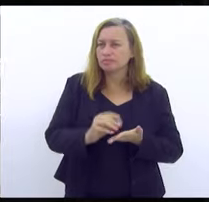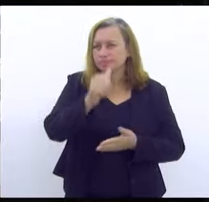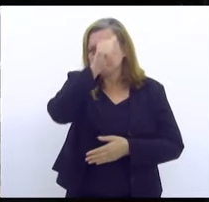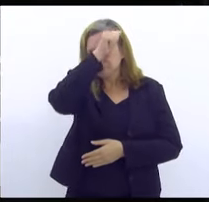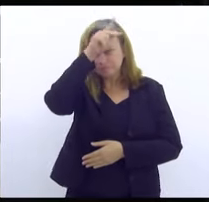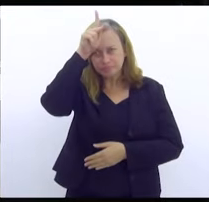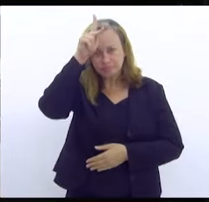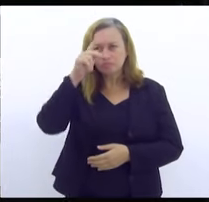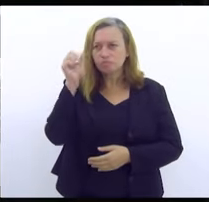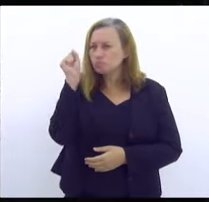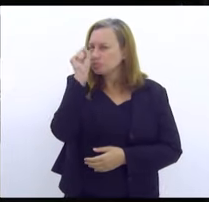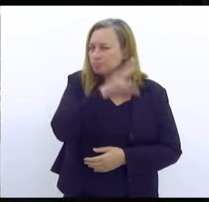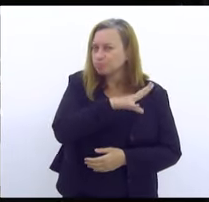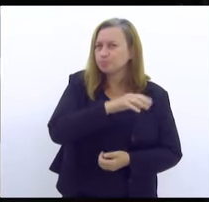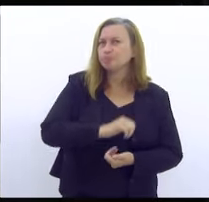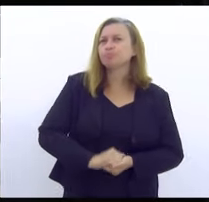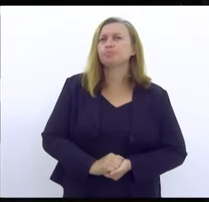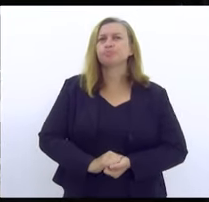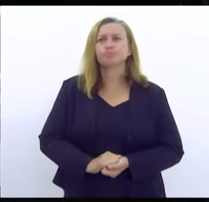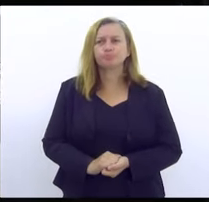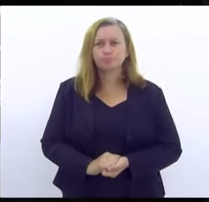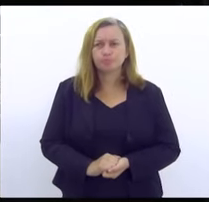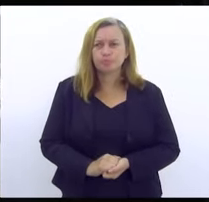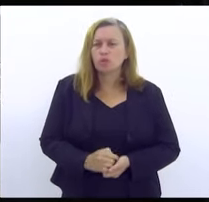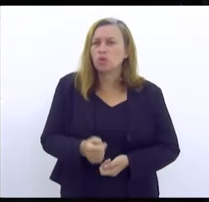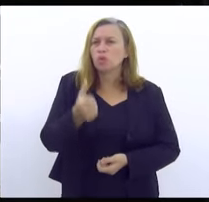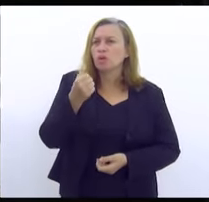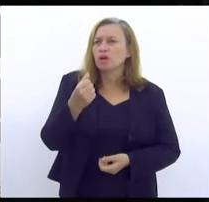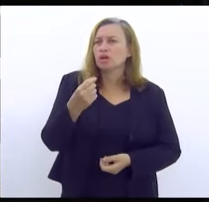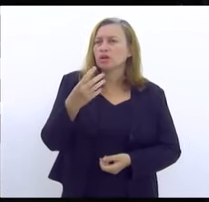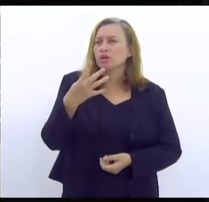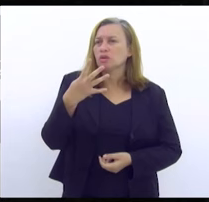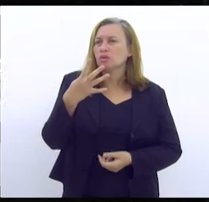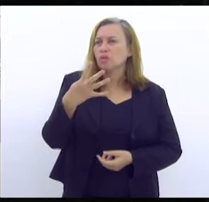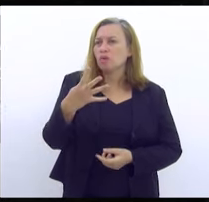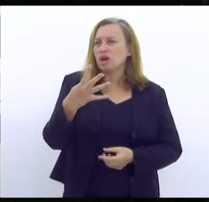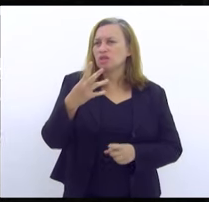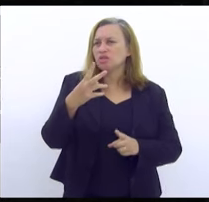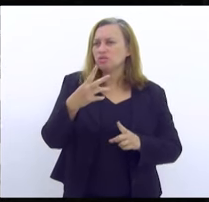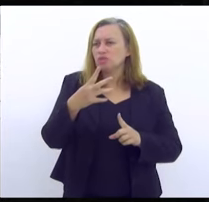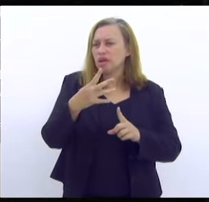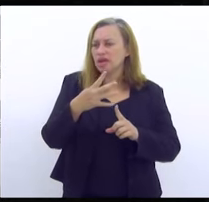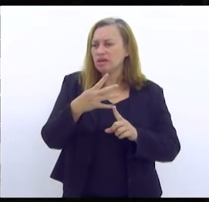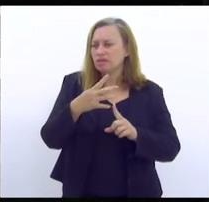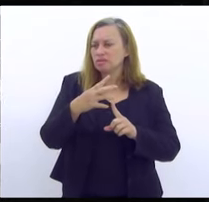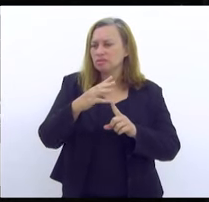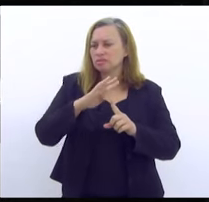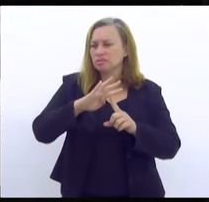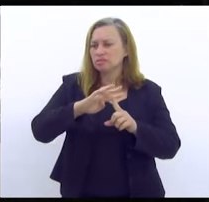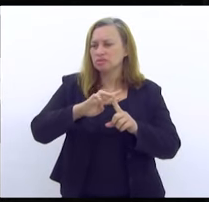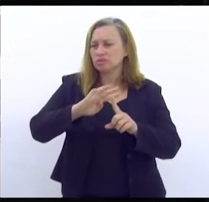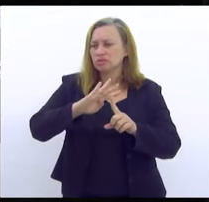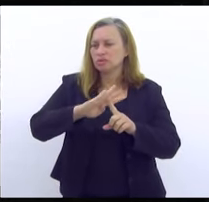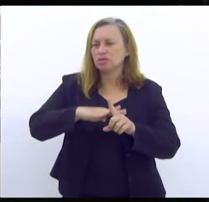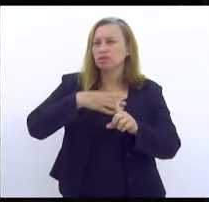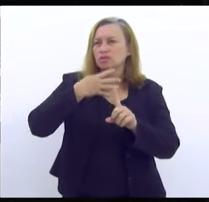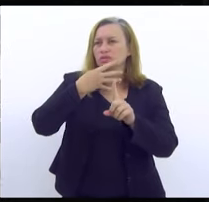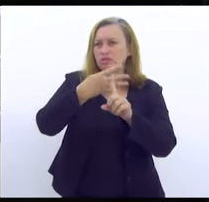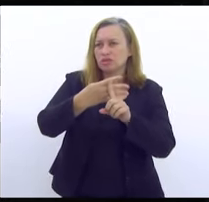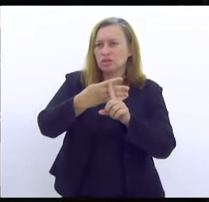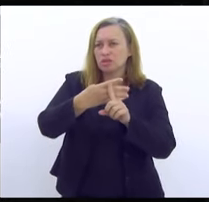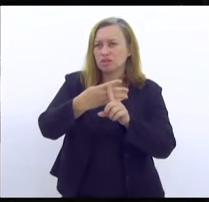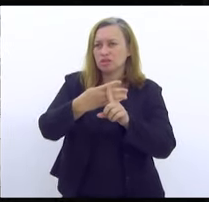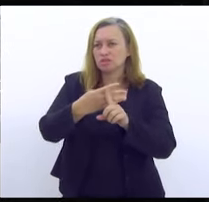200,00. Um grande absurdo, que é 4 vezes o valor de mercado, a prefeitura pagou uma faixa